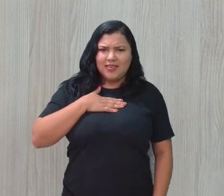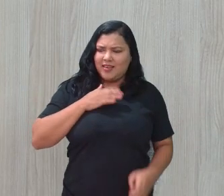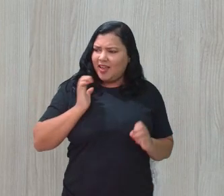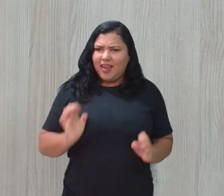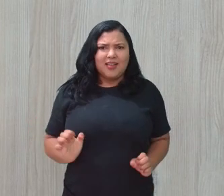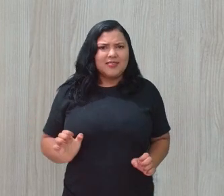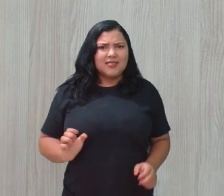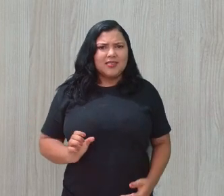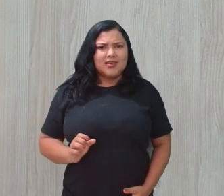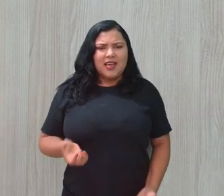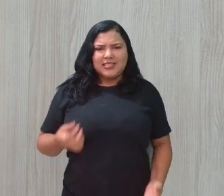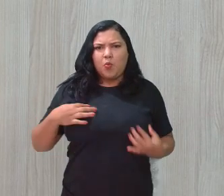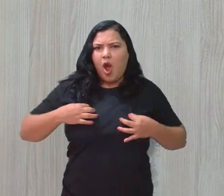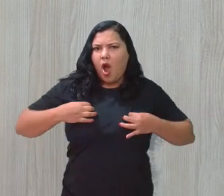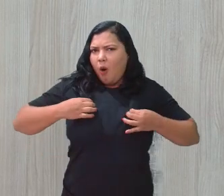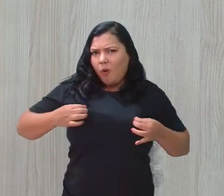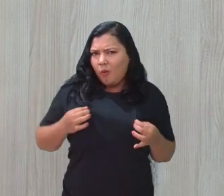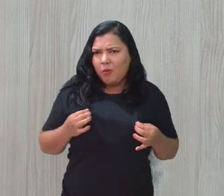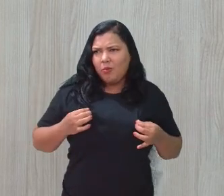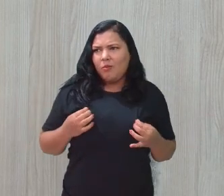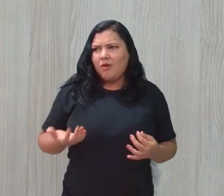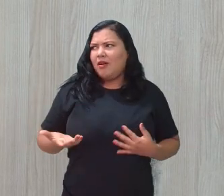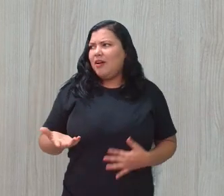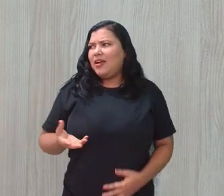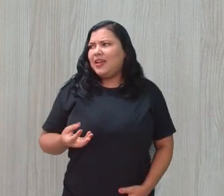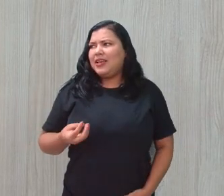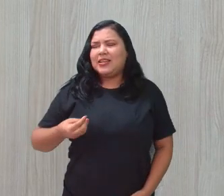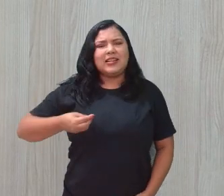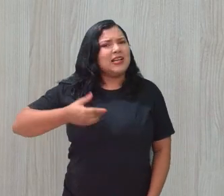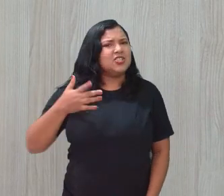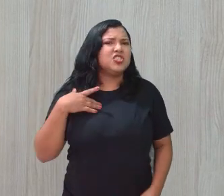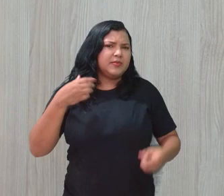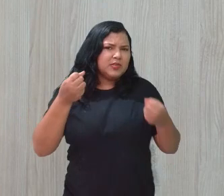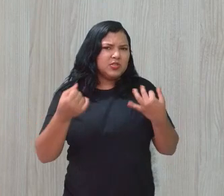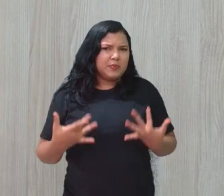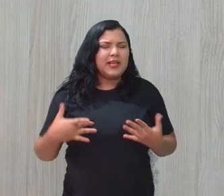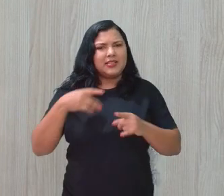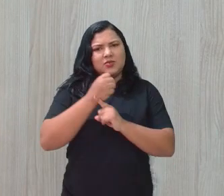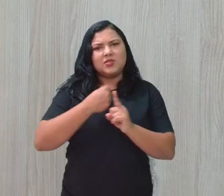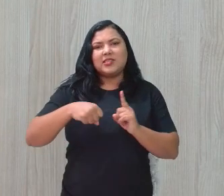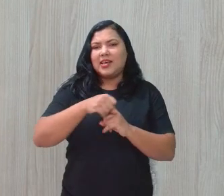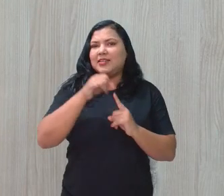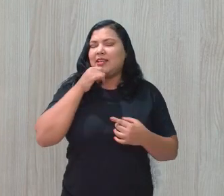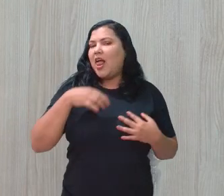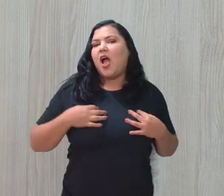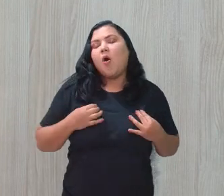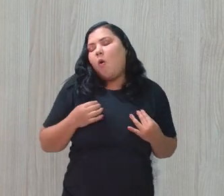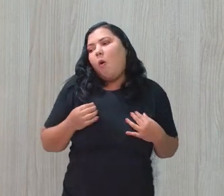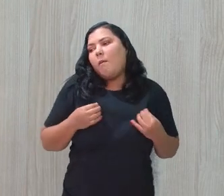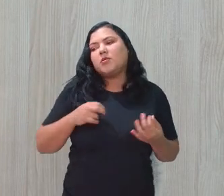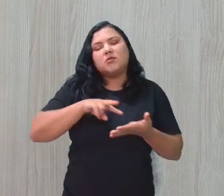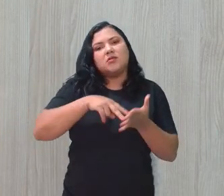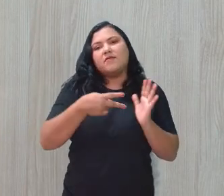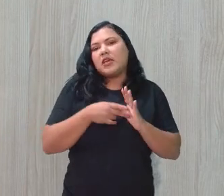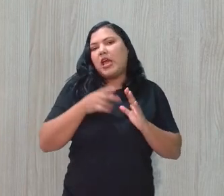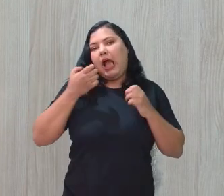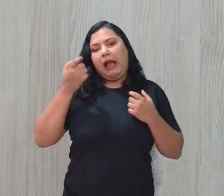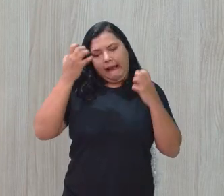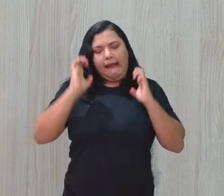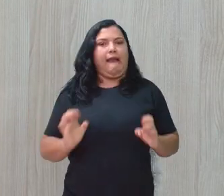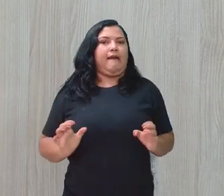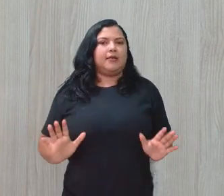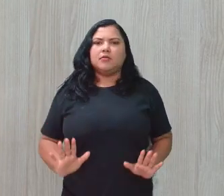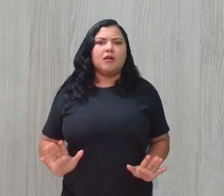que é que te define? Uma roupa não te define. A gente fala tanto na sociedade, né, que a roupa não nos define, que